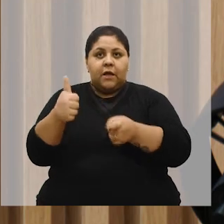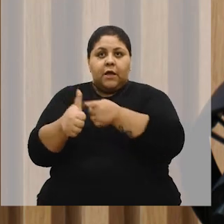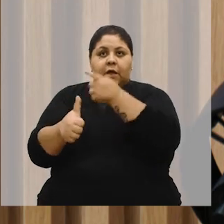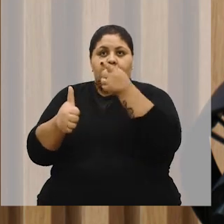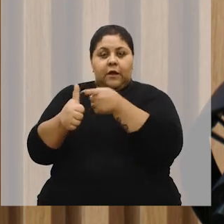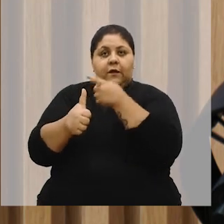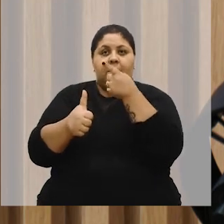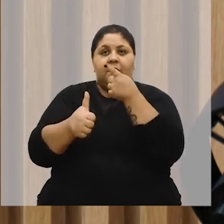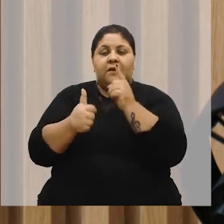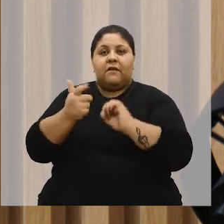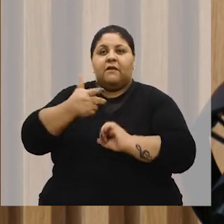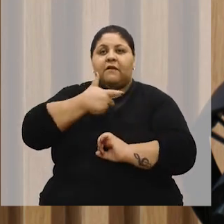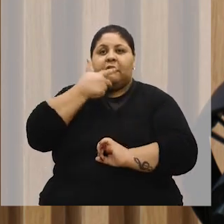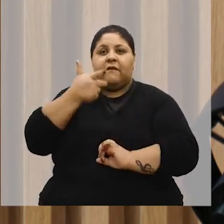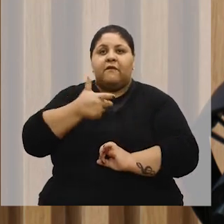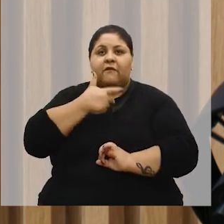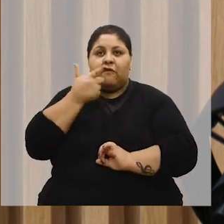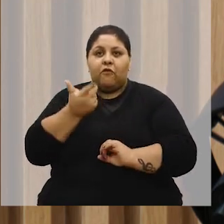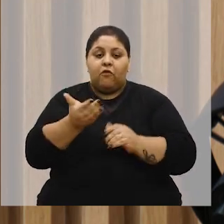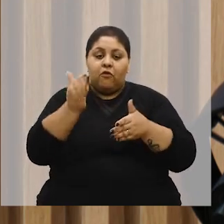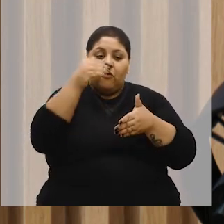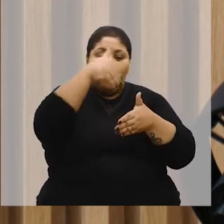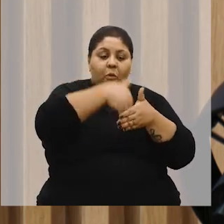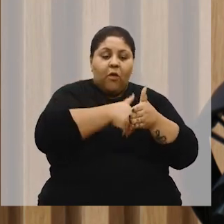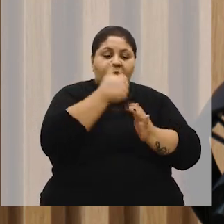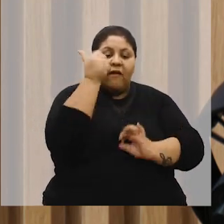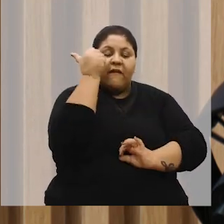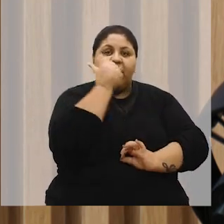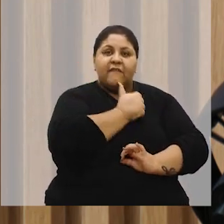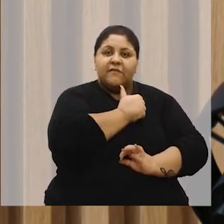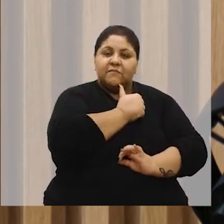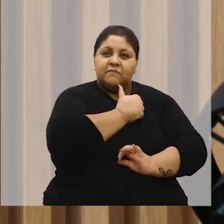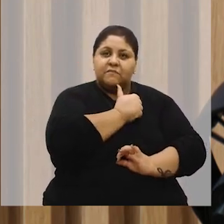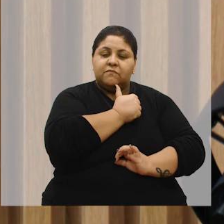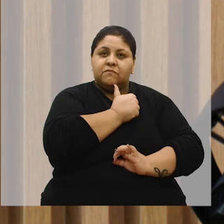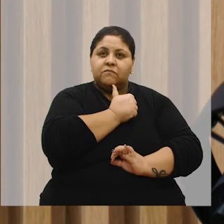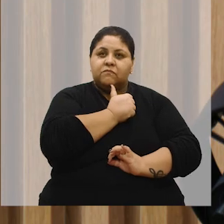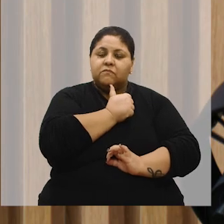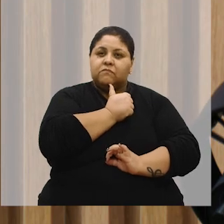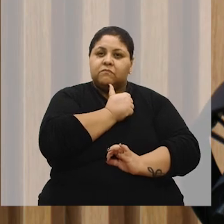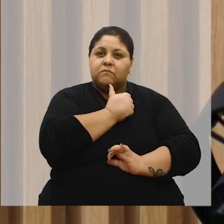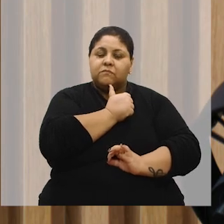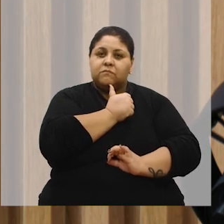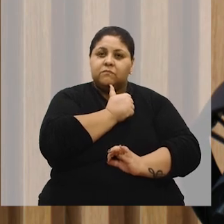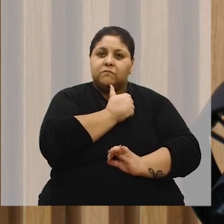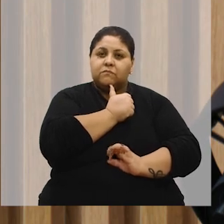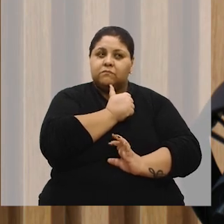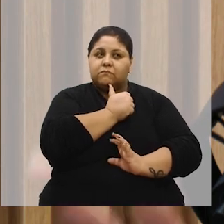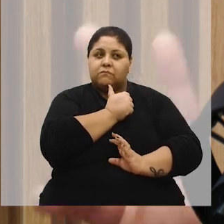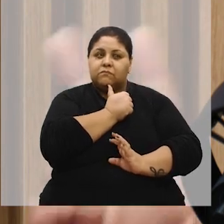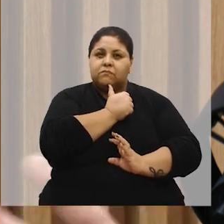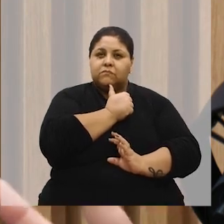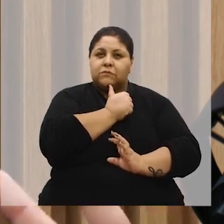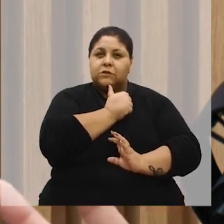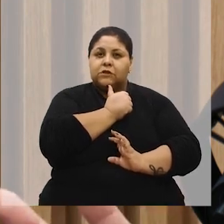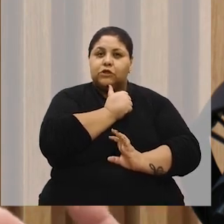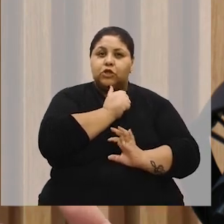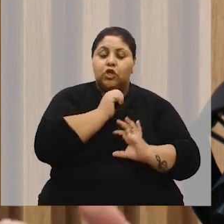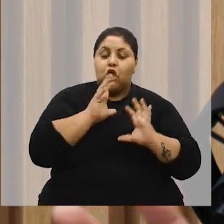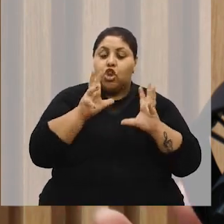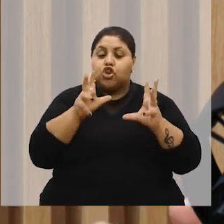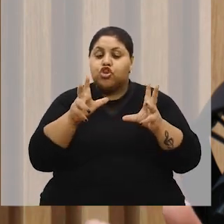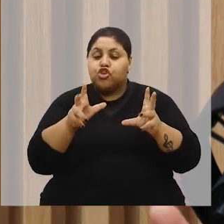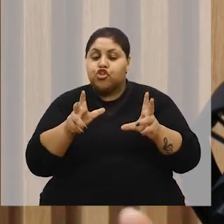primeiras manifestações para inserção do voto feminino, ele era todo mundo com aspas,